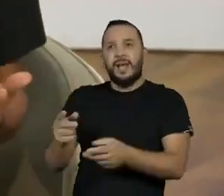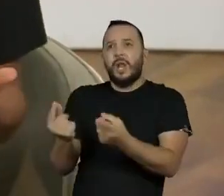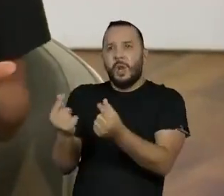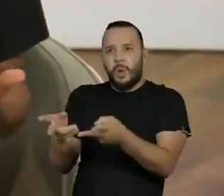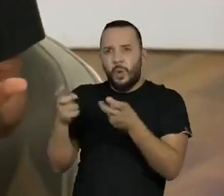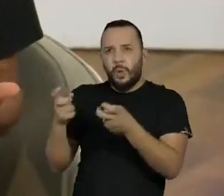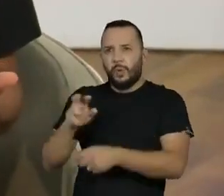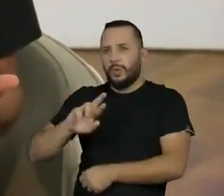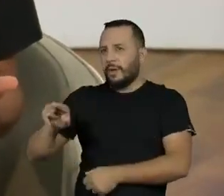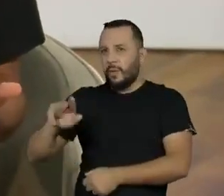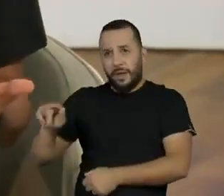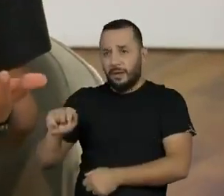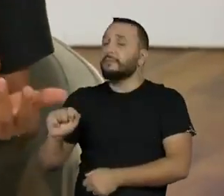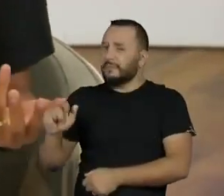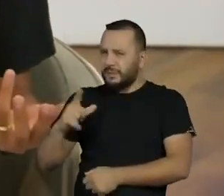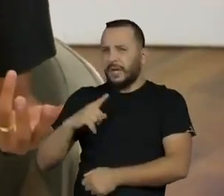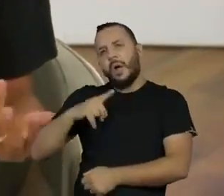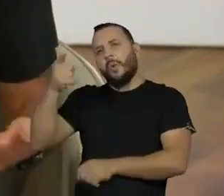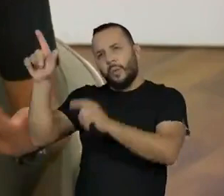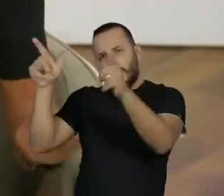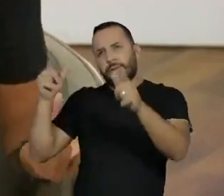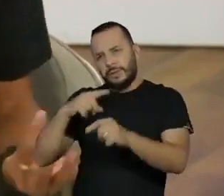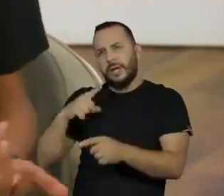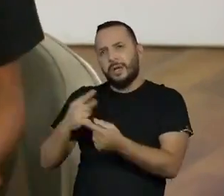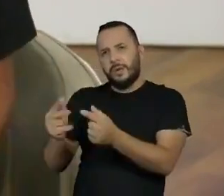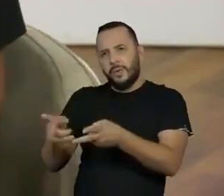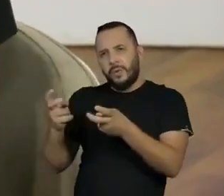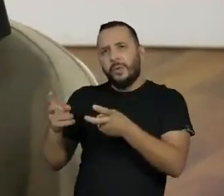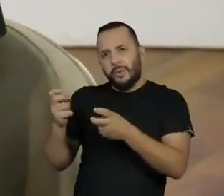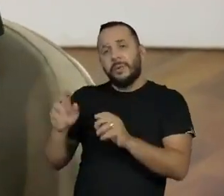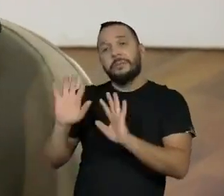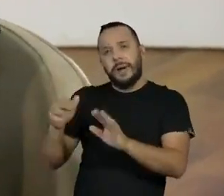lucro da ONG, e não tem problema nenhum ter lucro, mas o lucro da ONG é o impacto social na ponta.